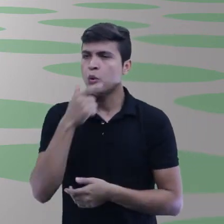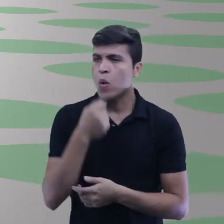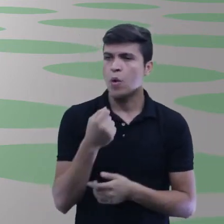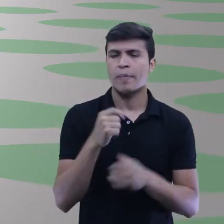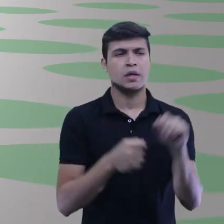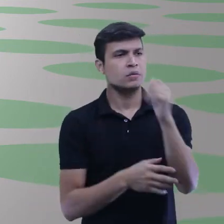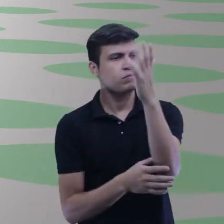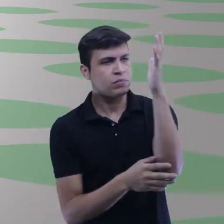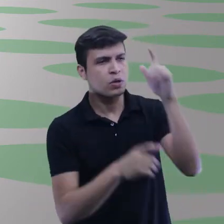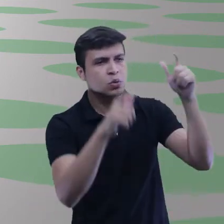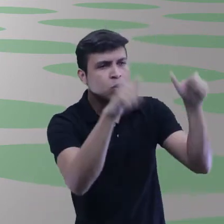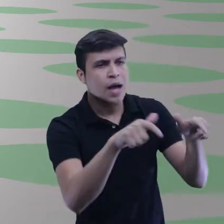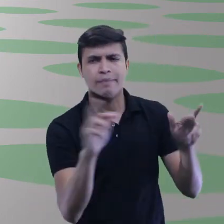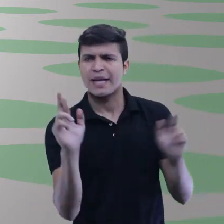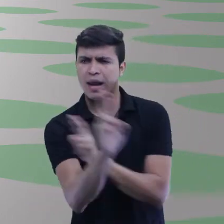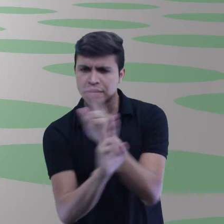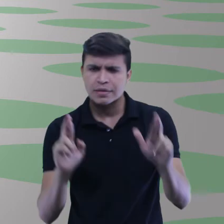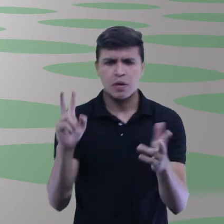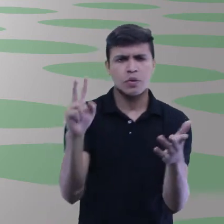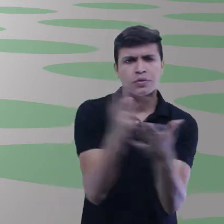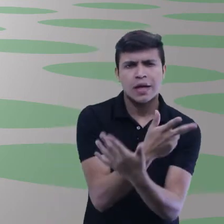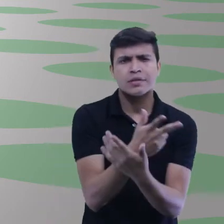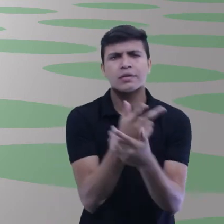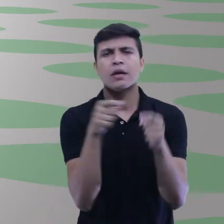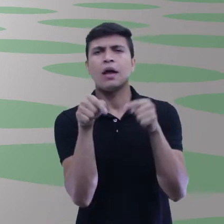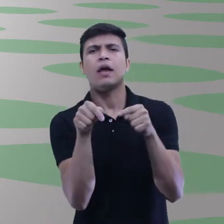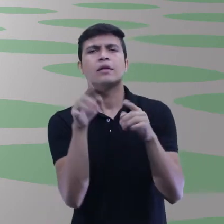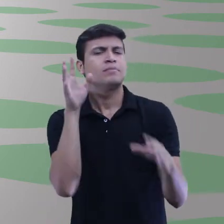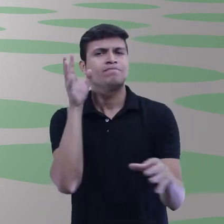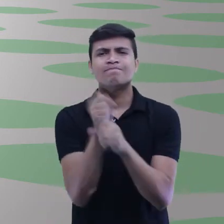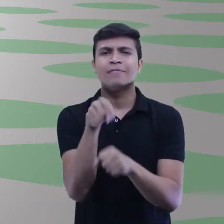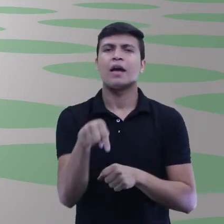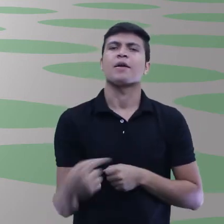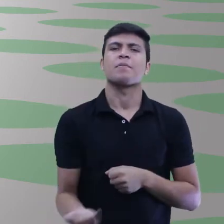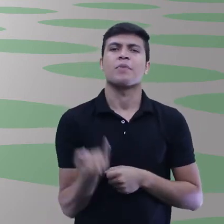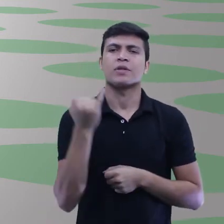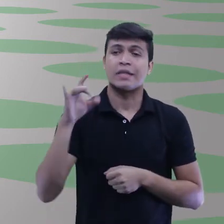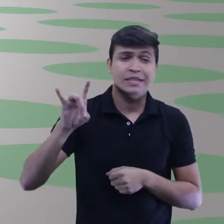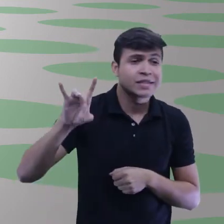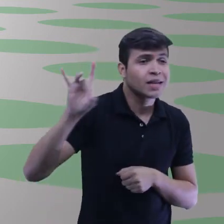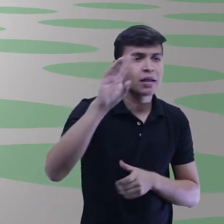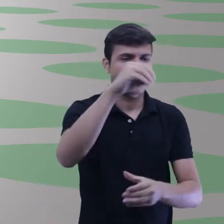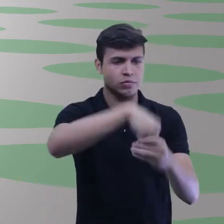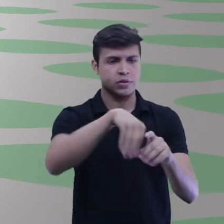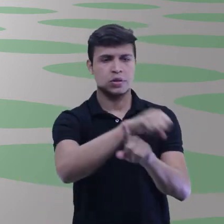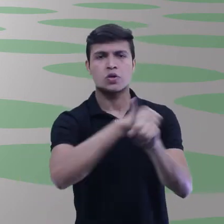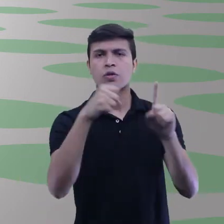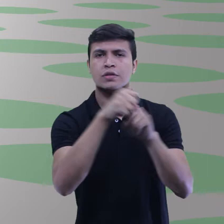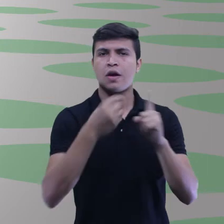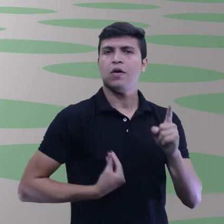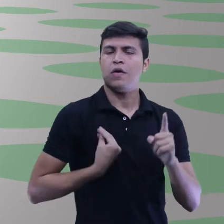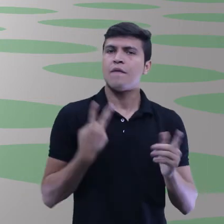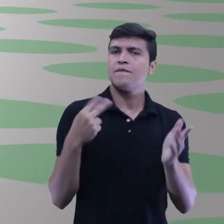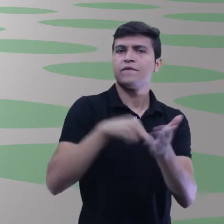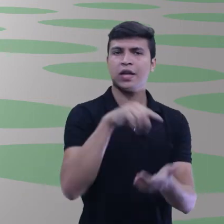das relações estabelecidas no espaço geográfico, para evidenciar a importância de cada indivíduo no contexto social em que